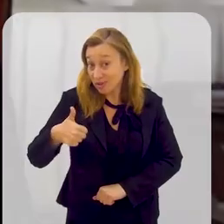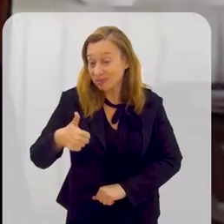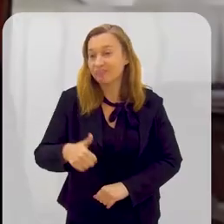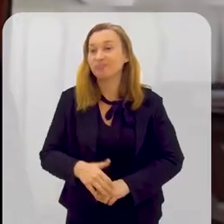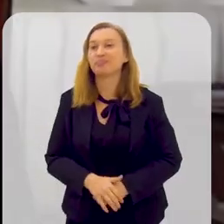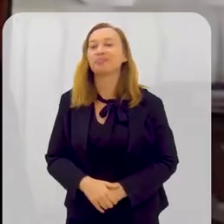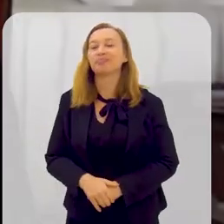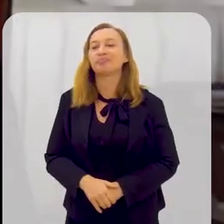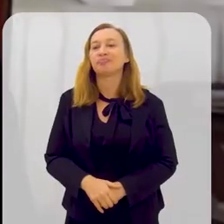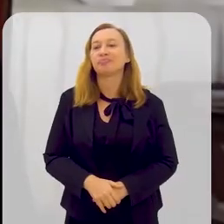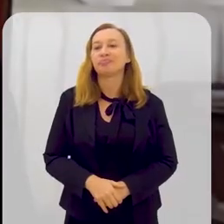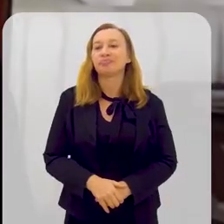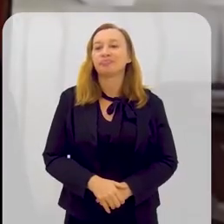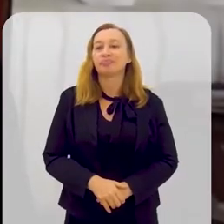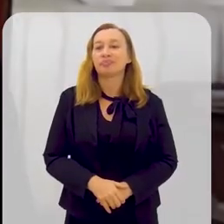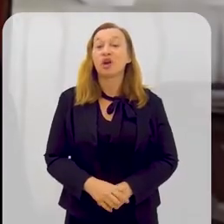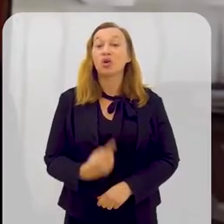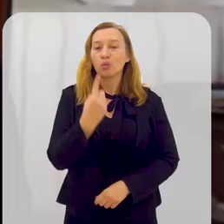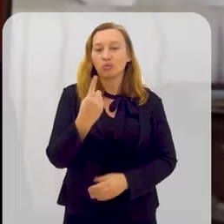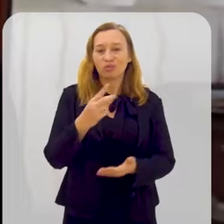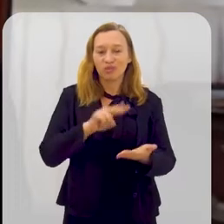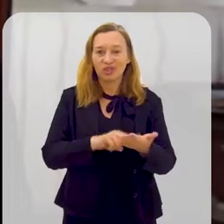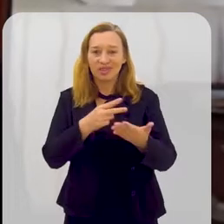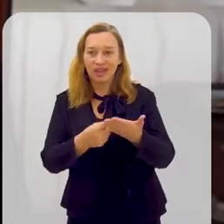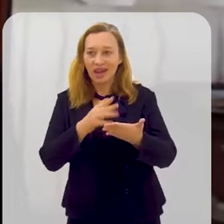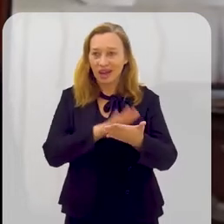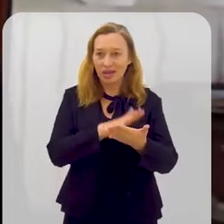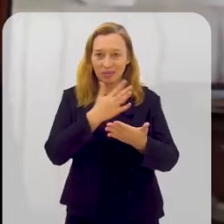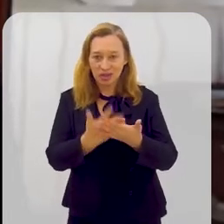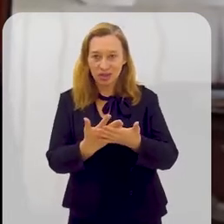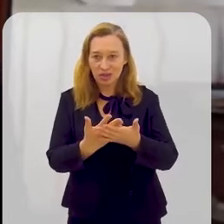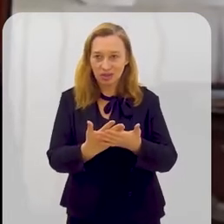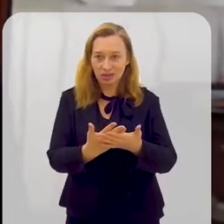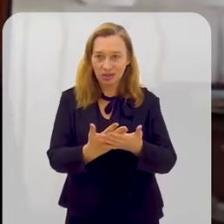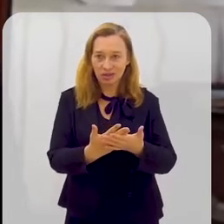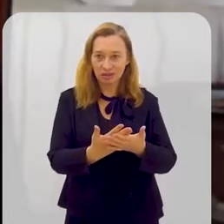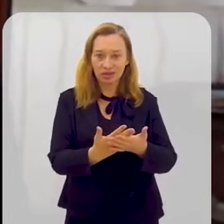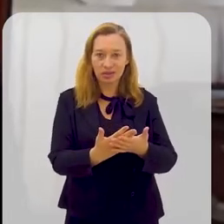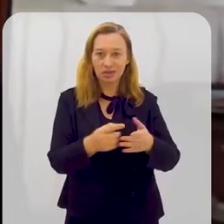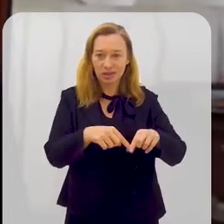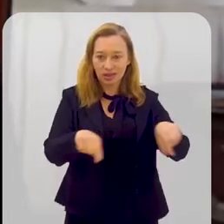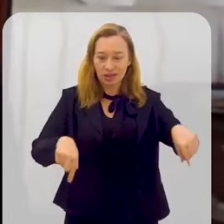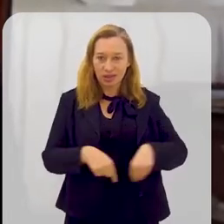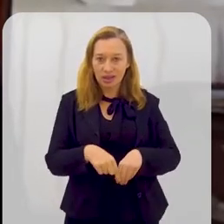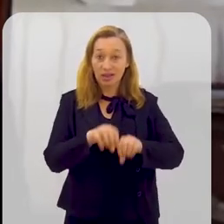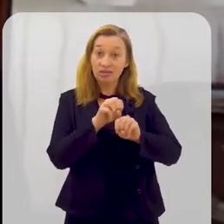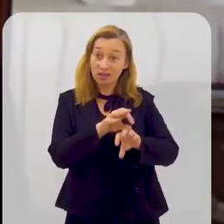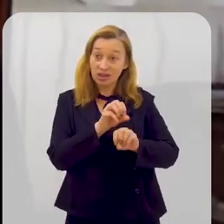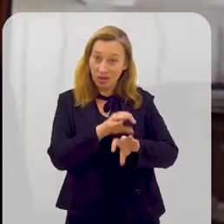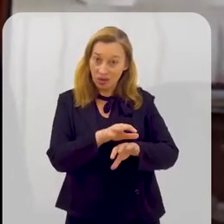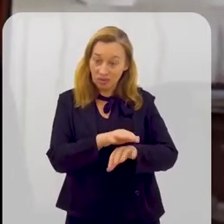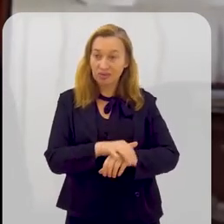primeiro a presença de um intérprete na sala de aula